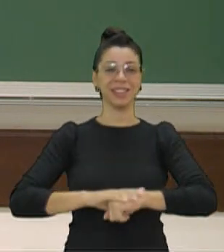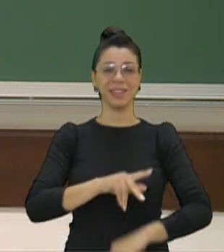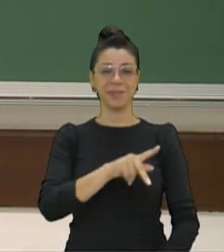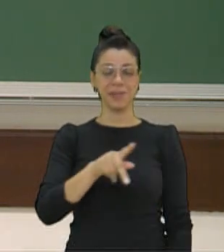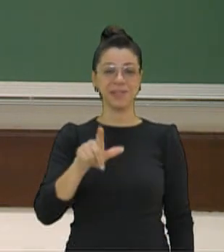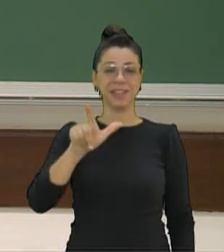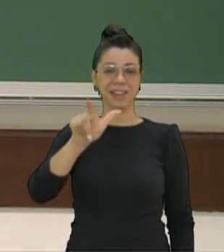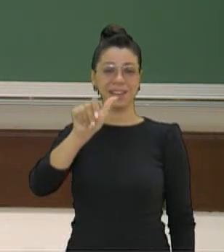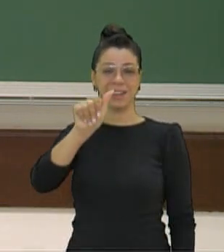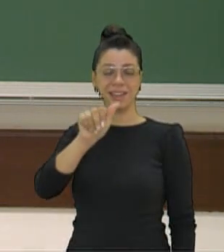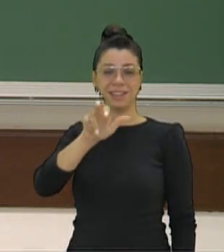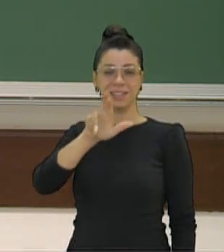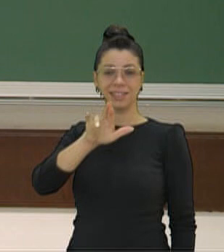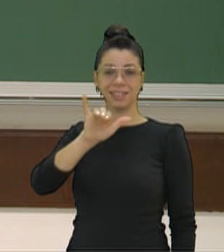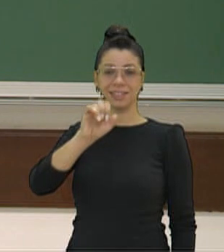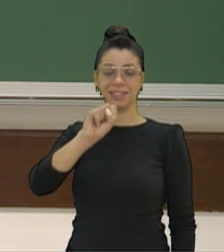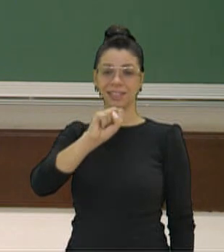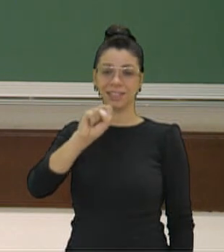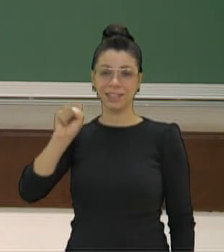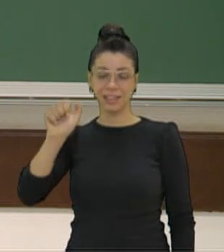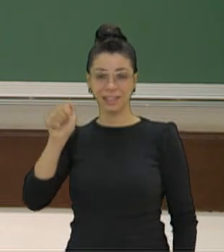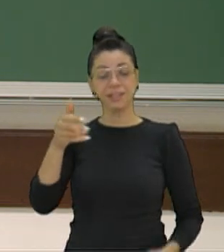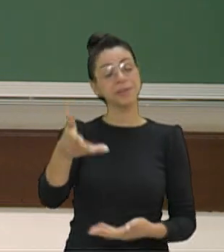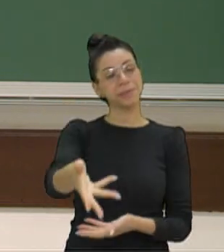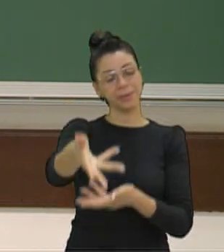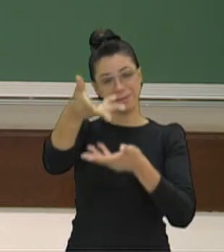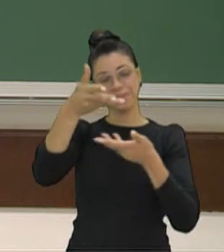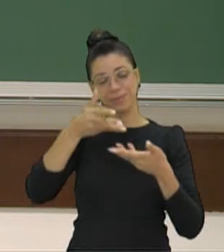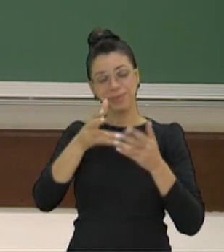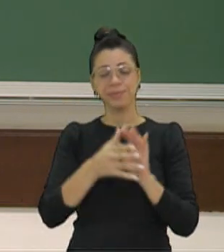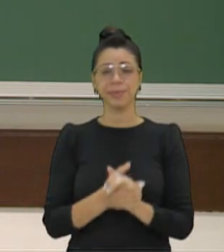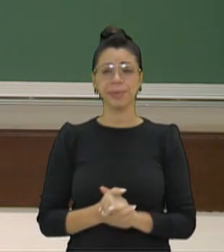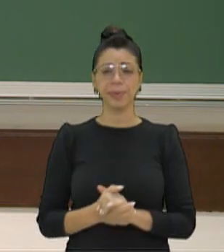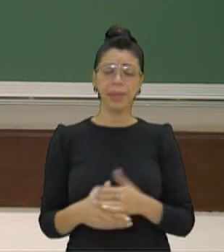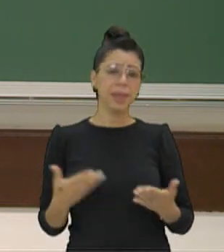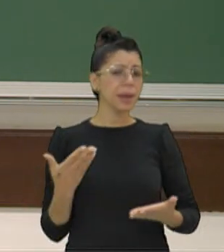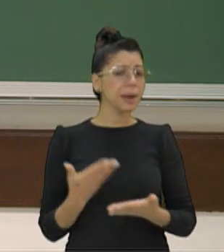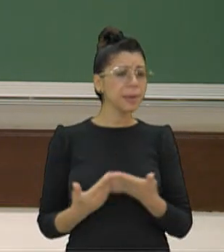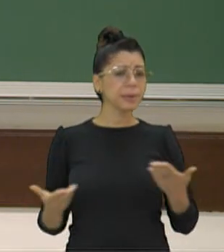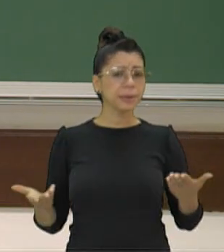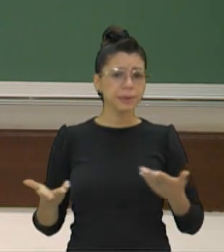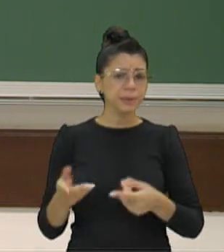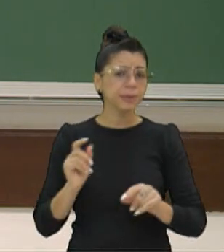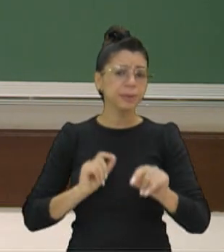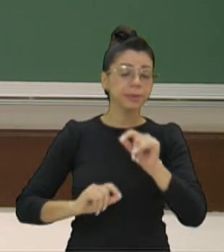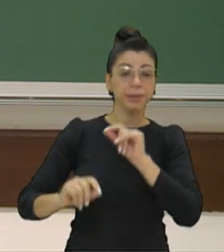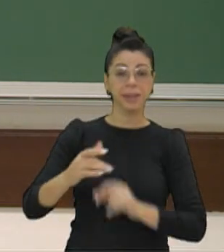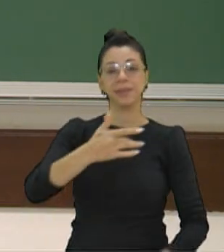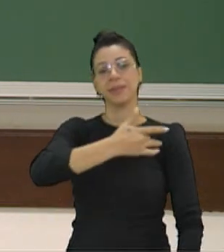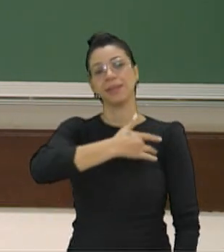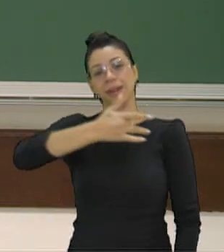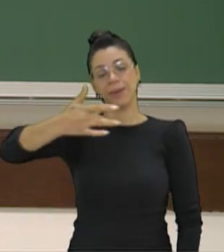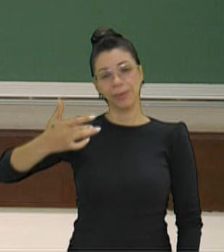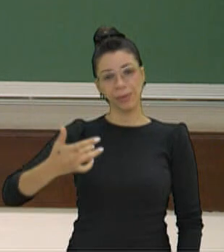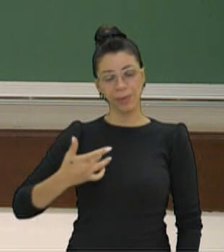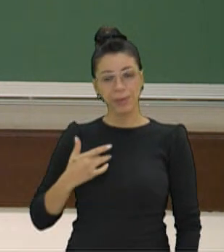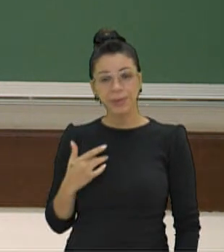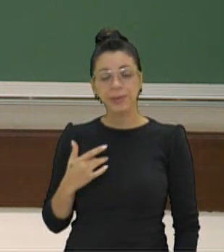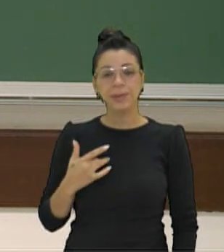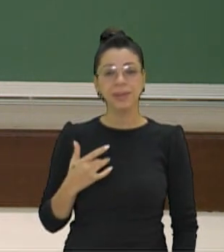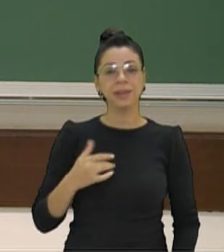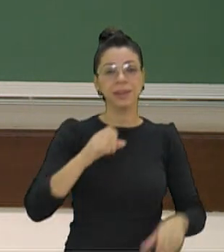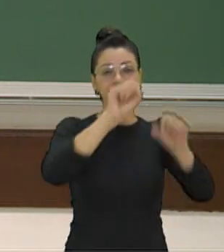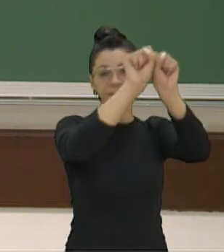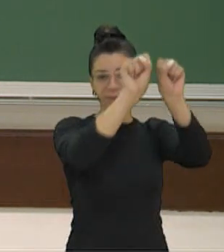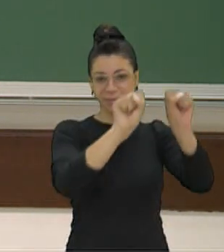muito bem-vindos. E nesta aula de hoje, nós vamos falar sobre a saúde do sistema